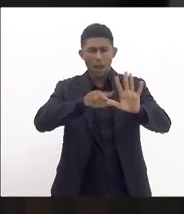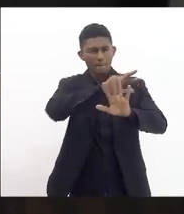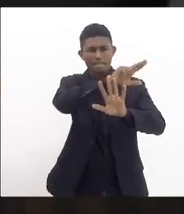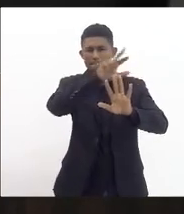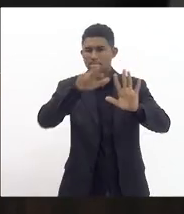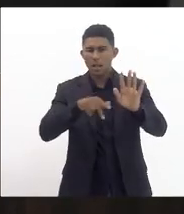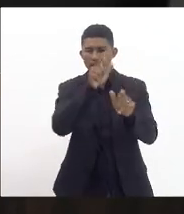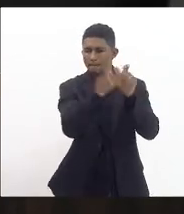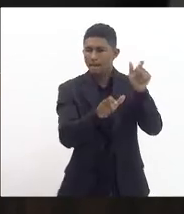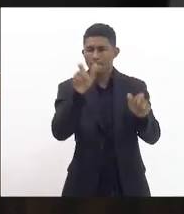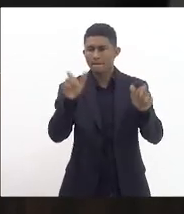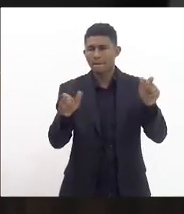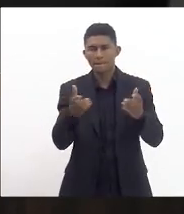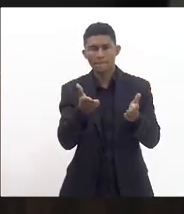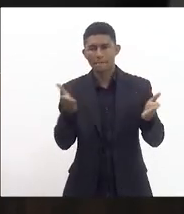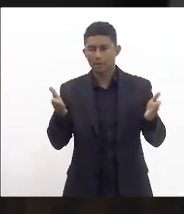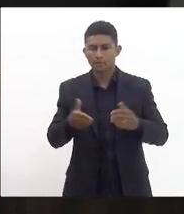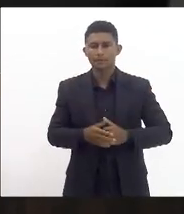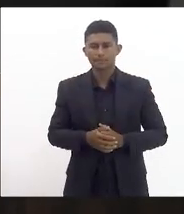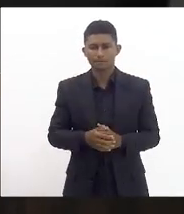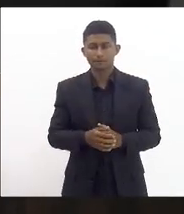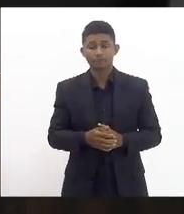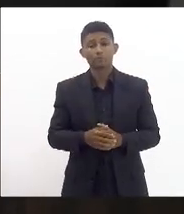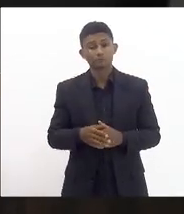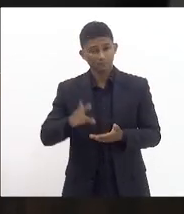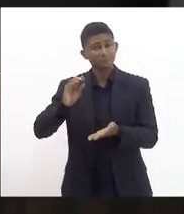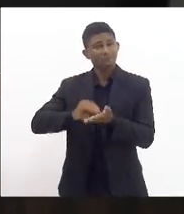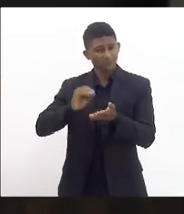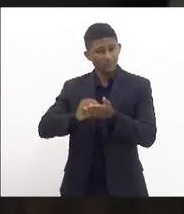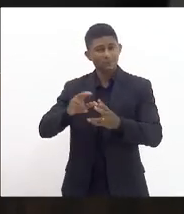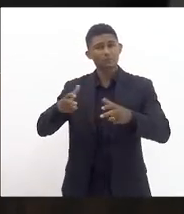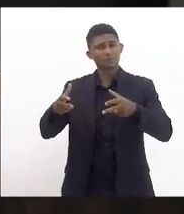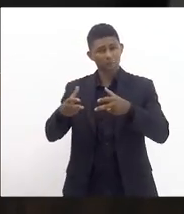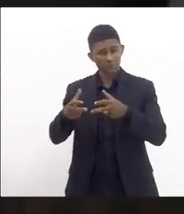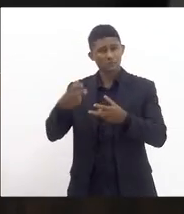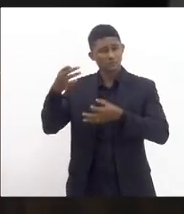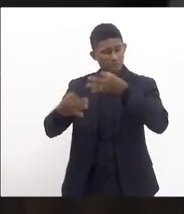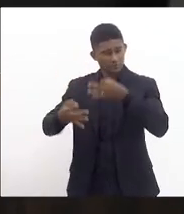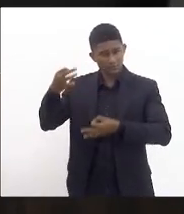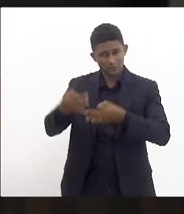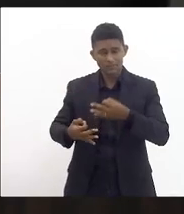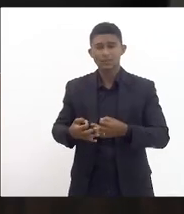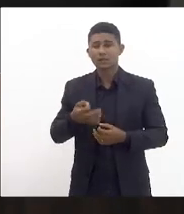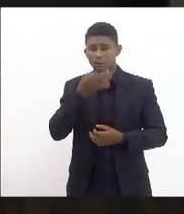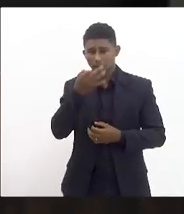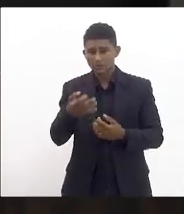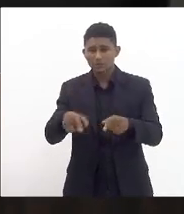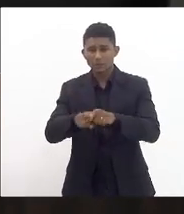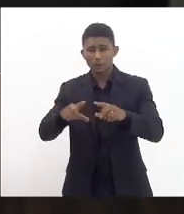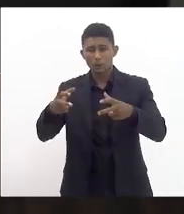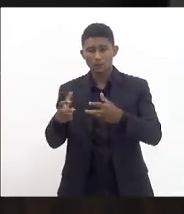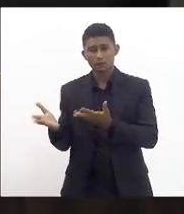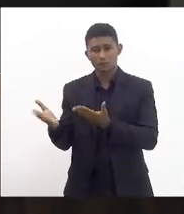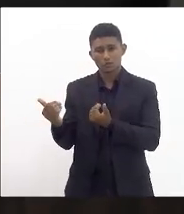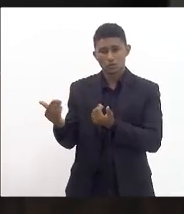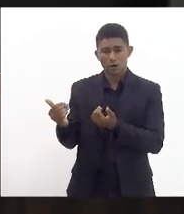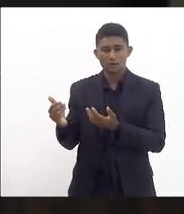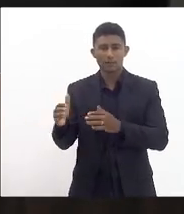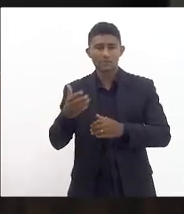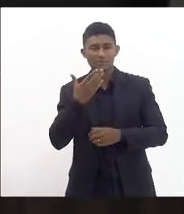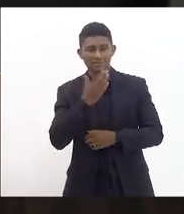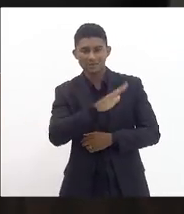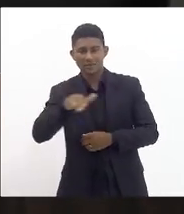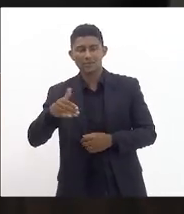Flávio Serafini e Márcio Canella. Pendente de pareceres das comissões de Constituição e Justiça, de assunto da criança, do adolescente e do idoso, da saúde,